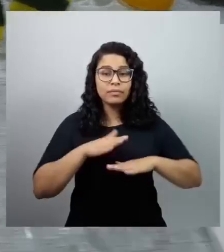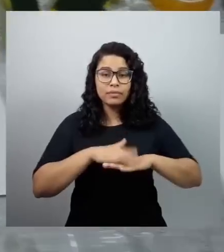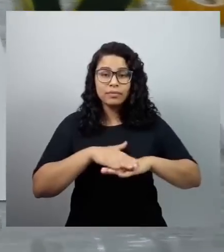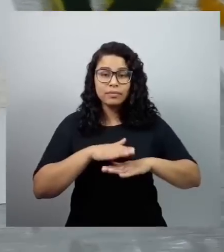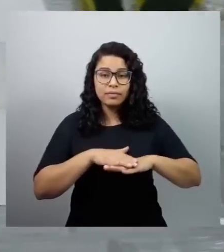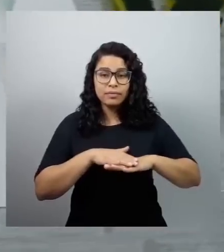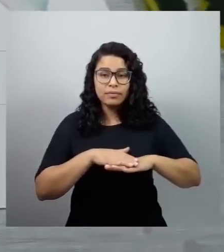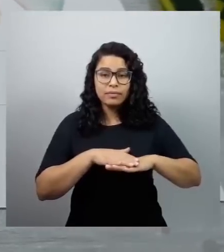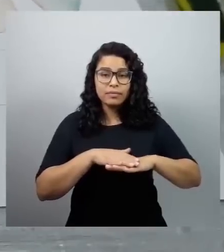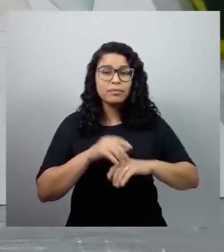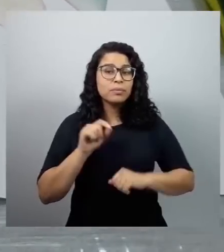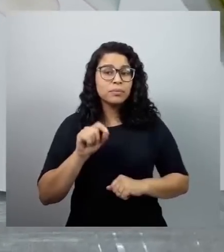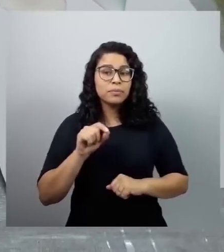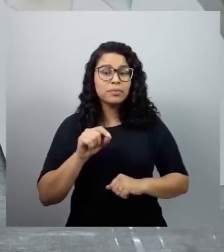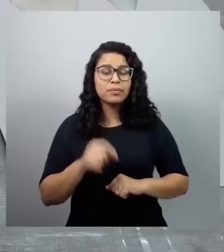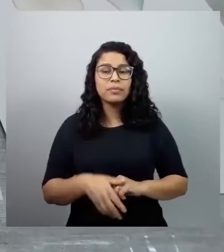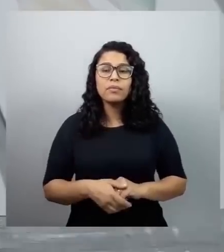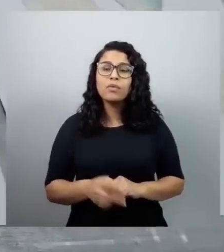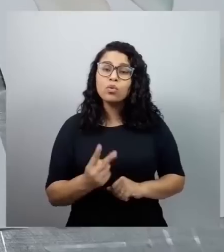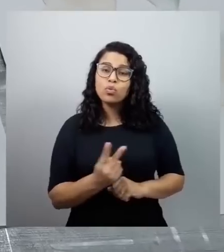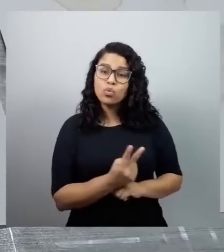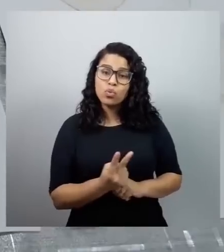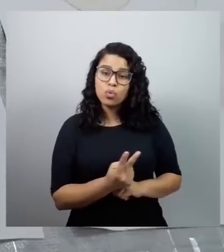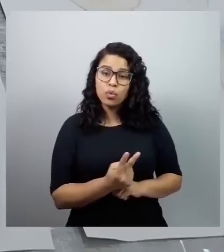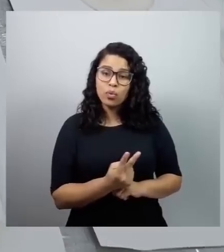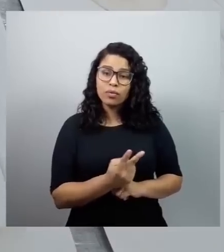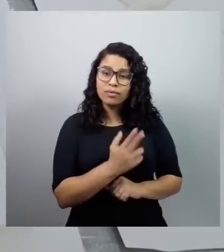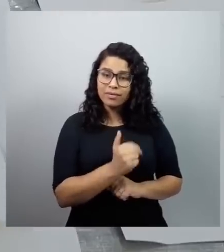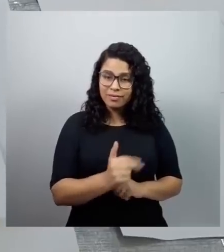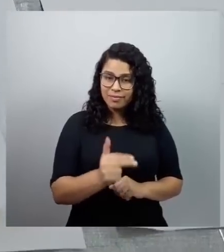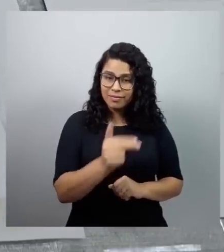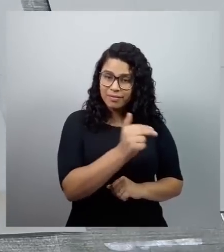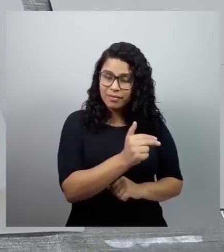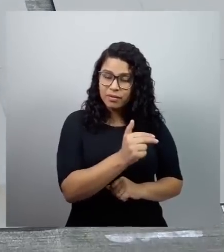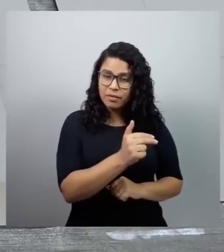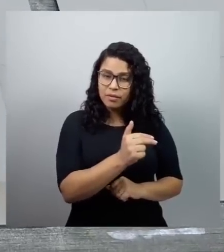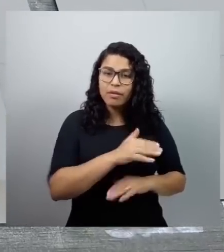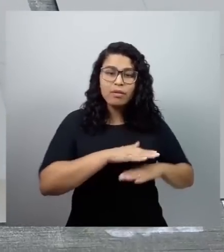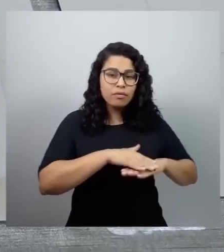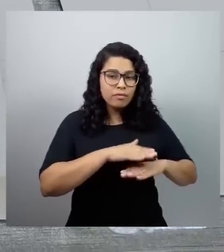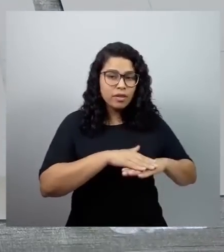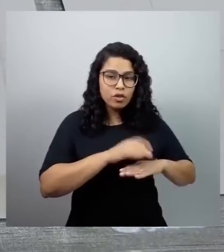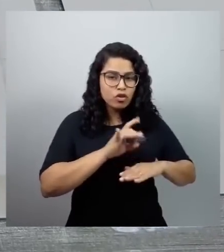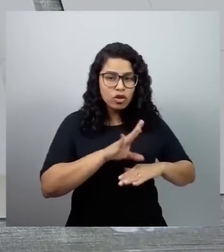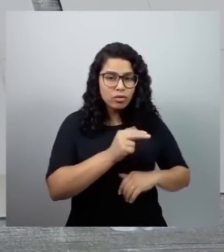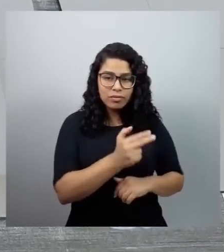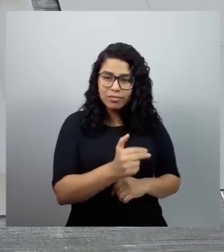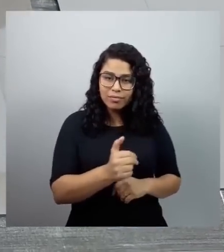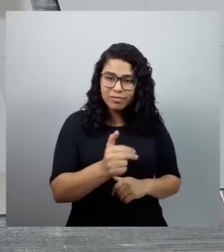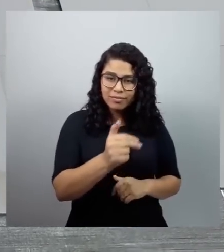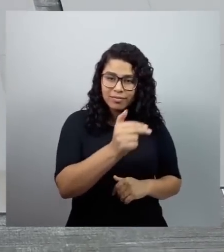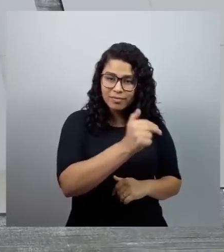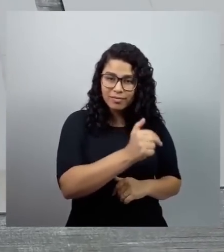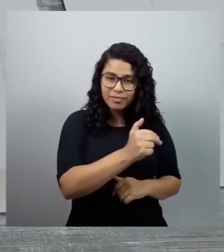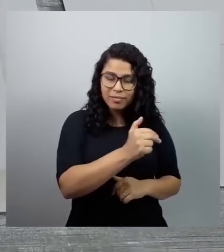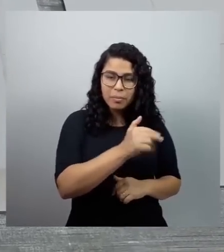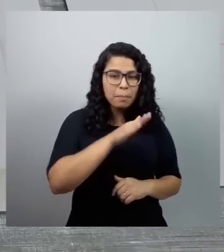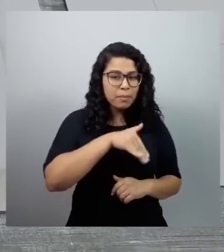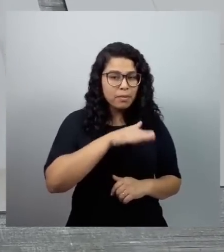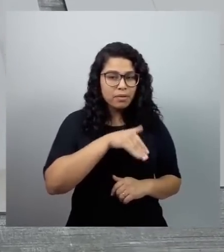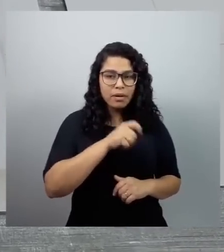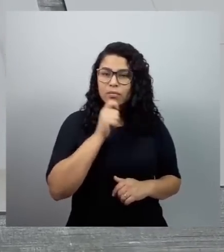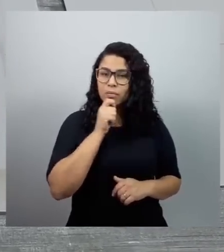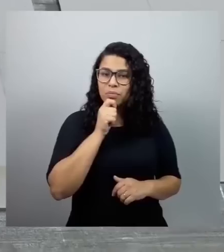fazer, olha, igual esses dois desenhos aqui. Esse daqui eu fiz para a parte de dentro ficar